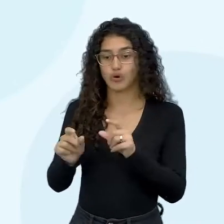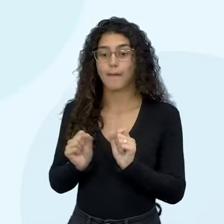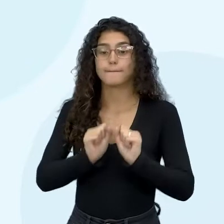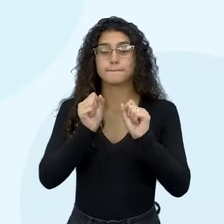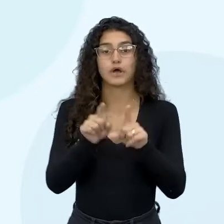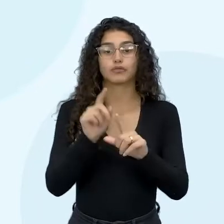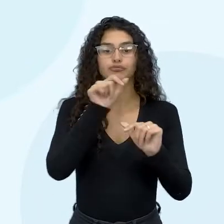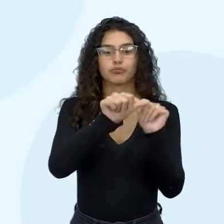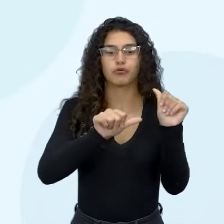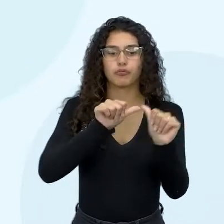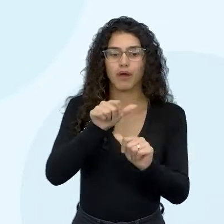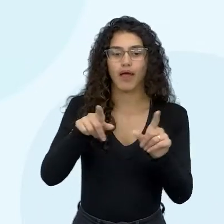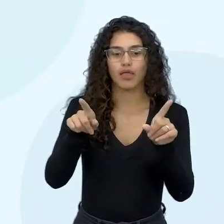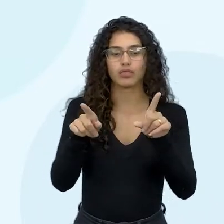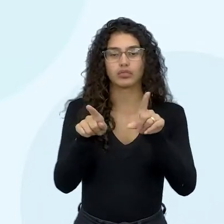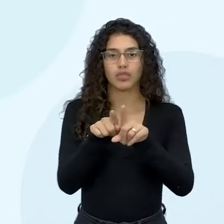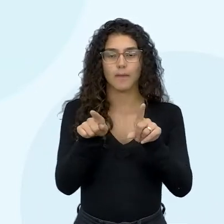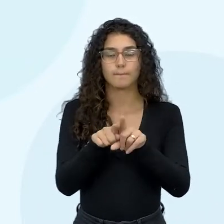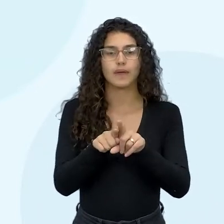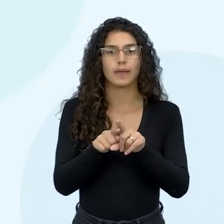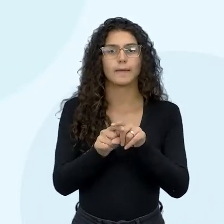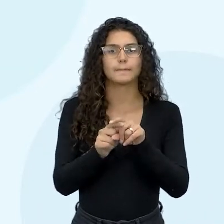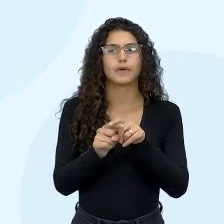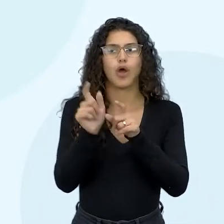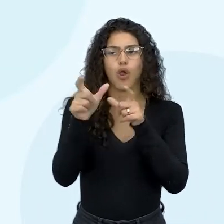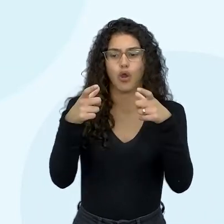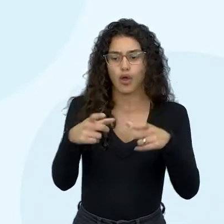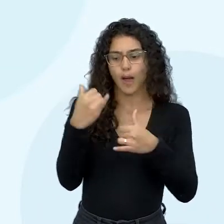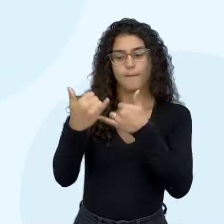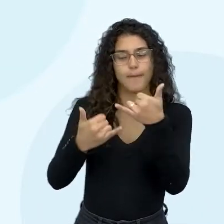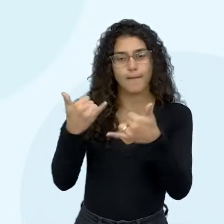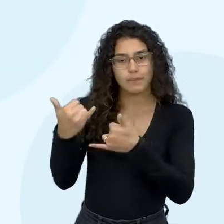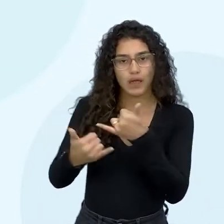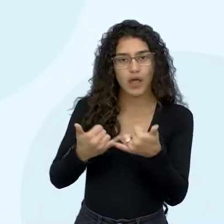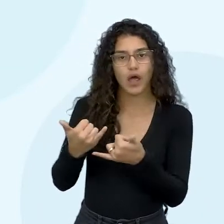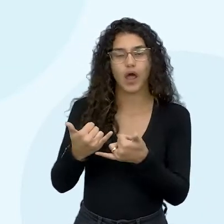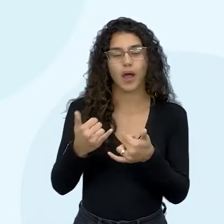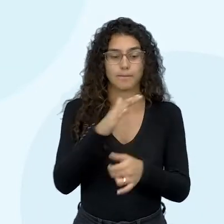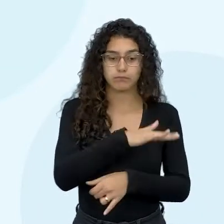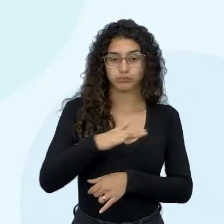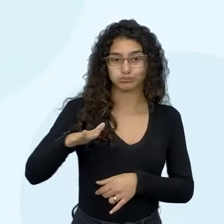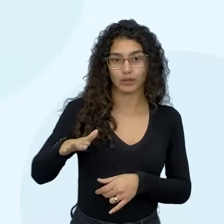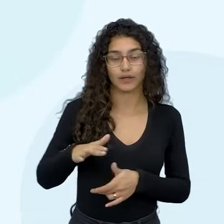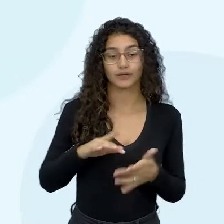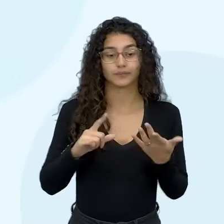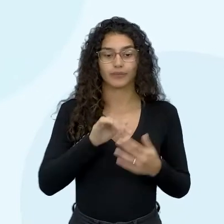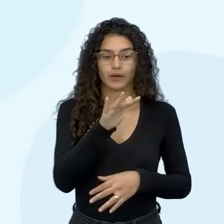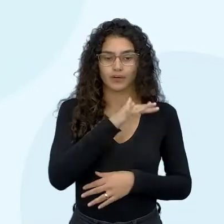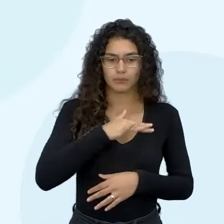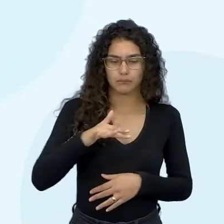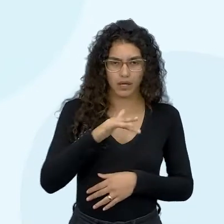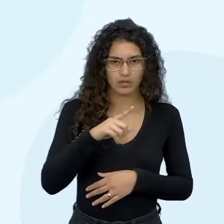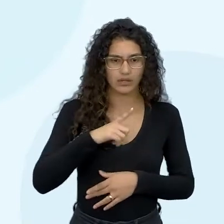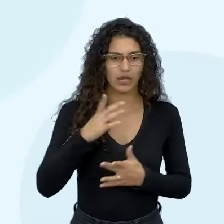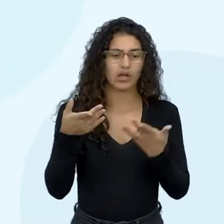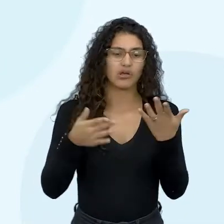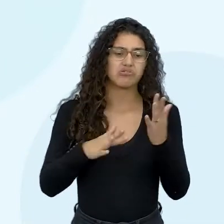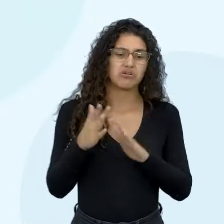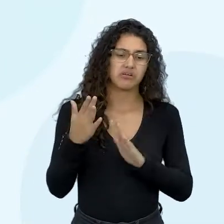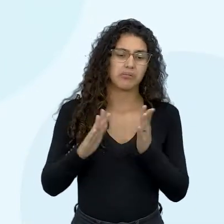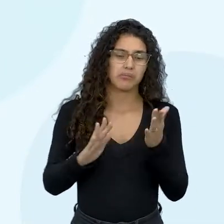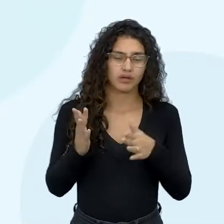Pode ser transformado também num playground para crianças pequenas, se tiver, né? Então, esse espaço multiuso,